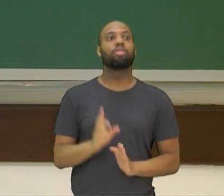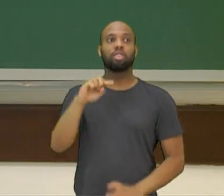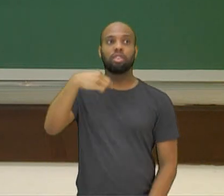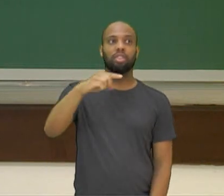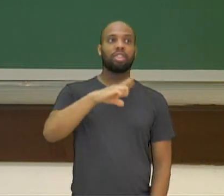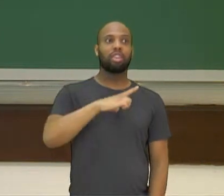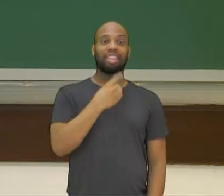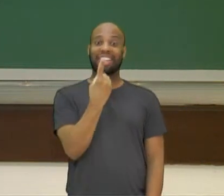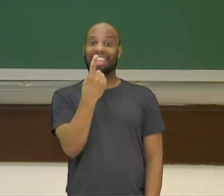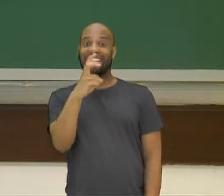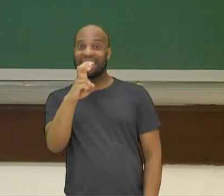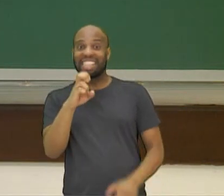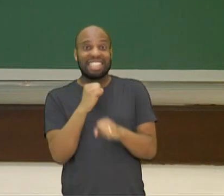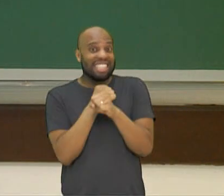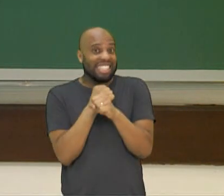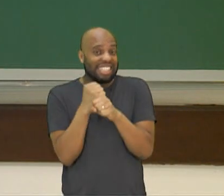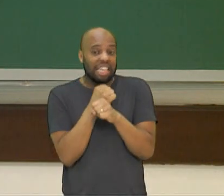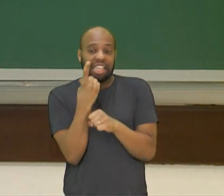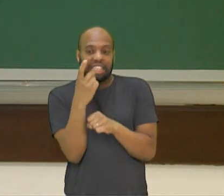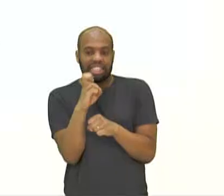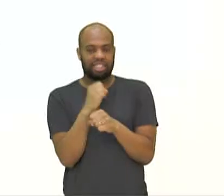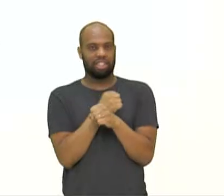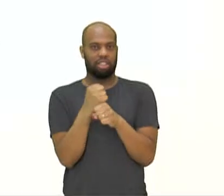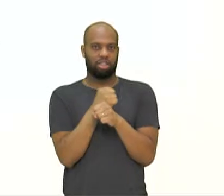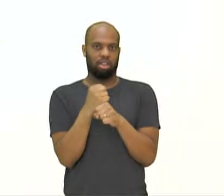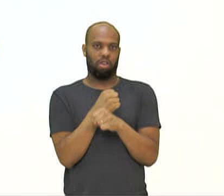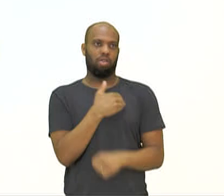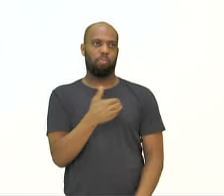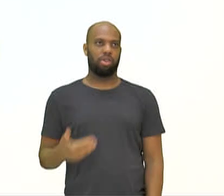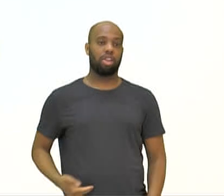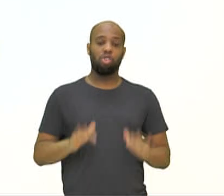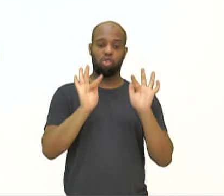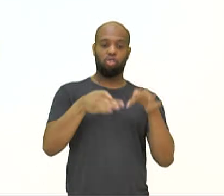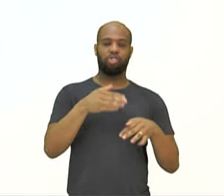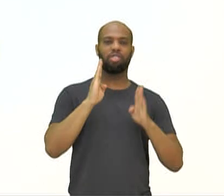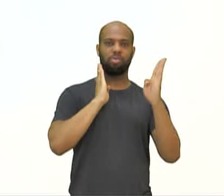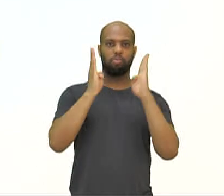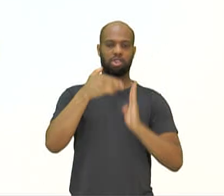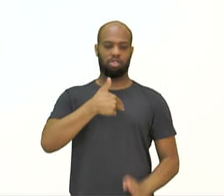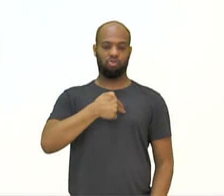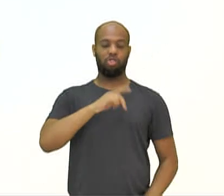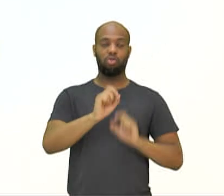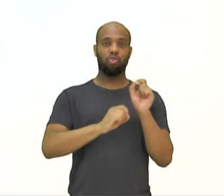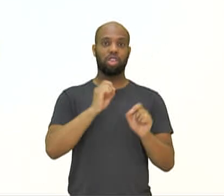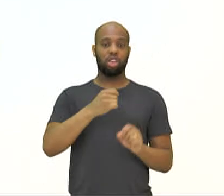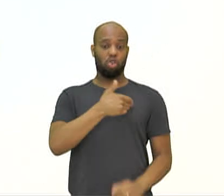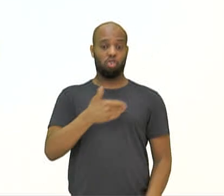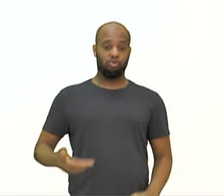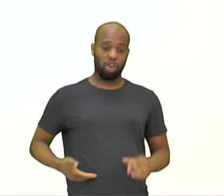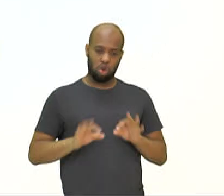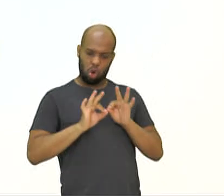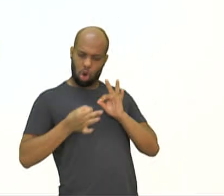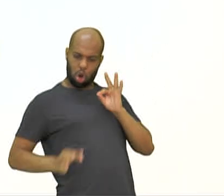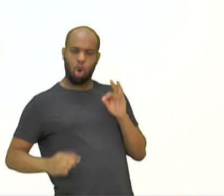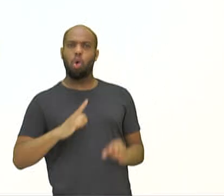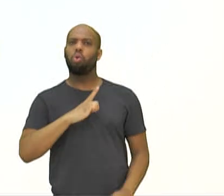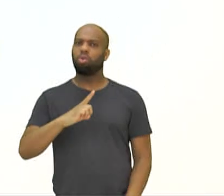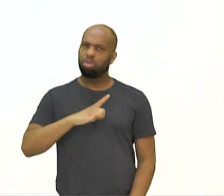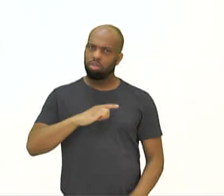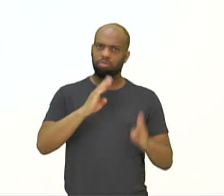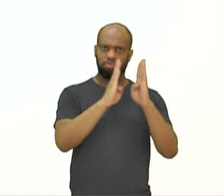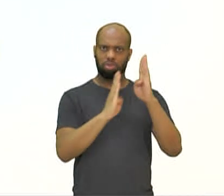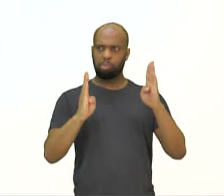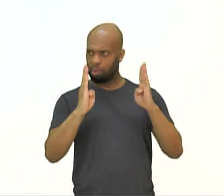de 15 anos. O fim da Era Vargas significa o fim de um dos governos mais longos de presidente no